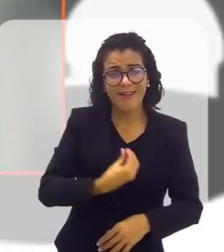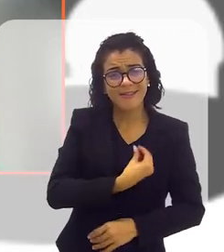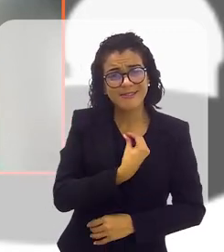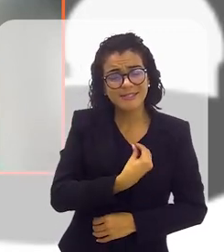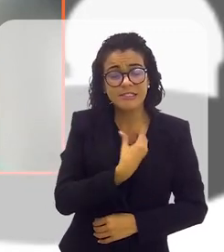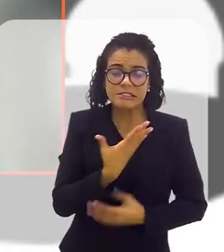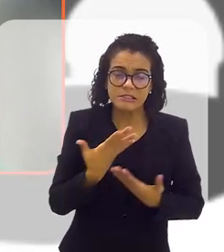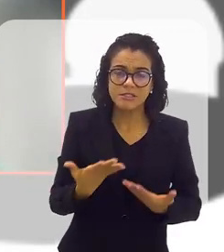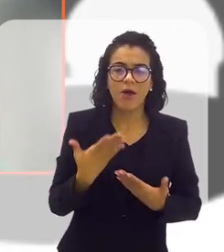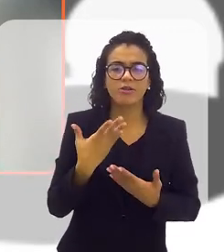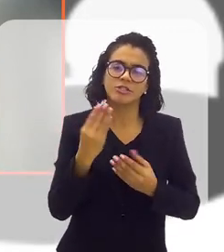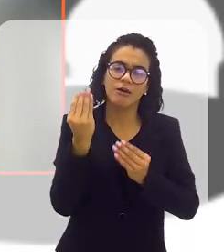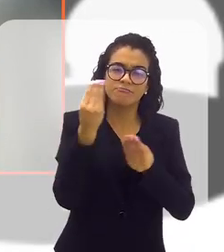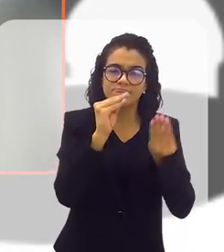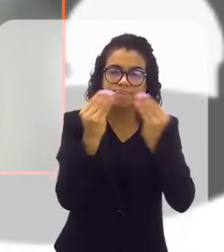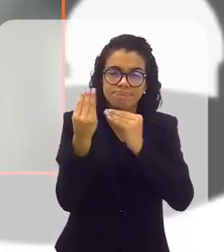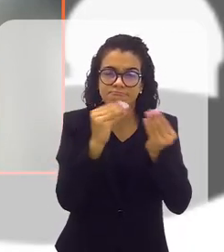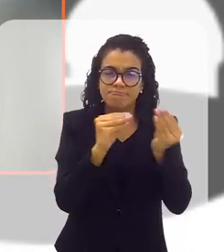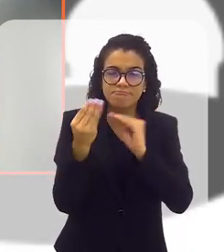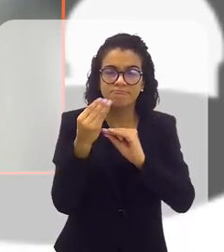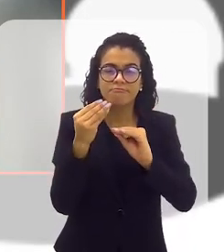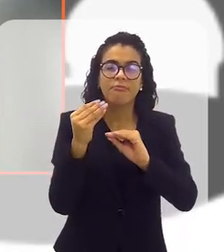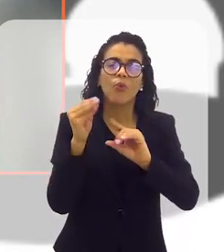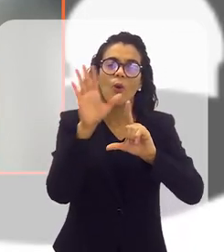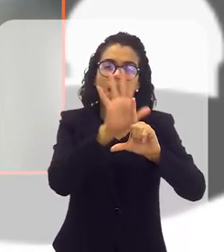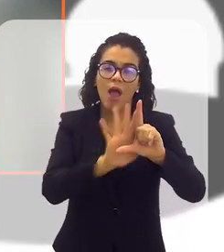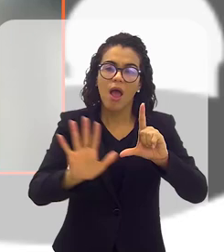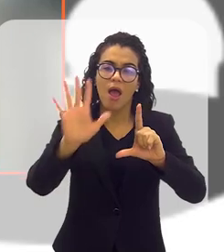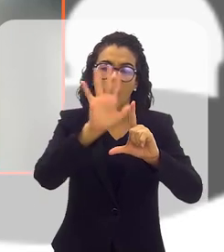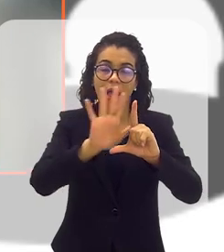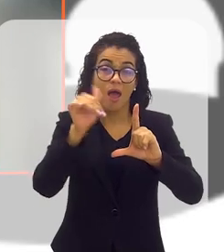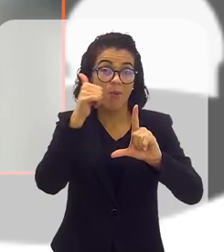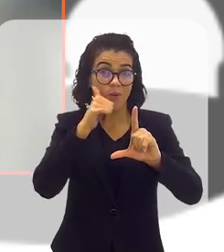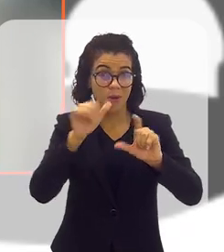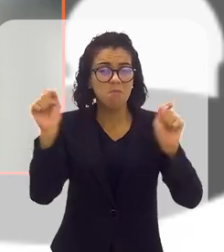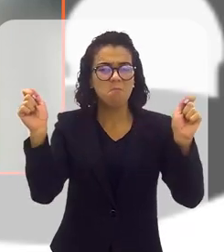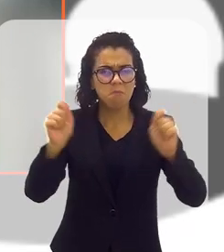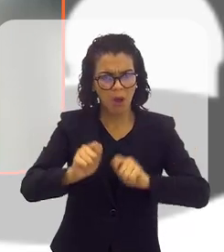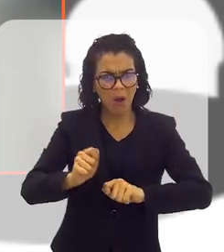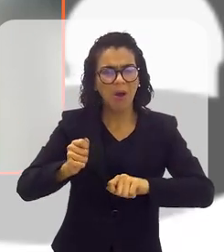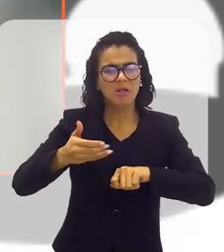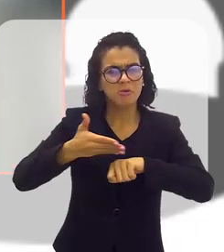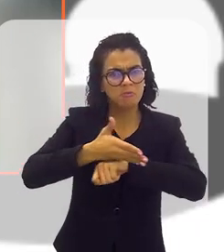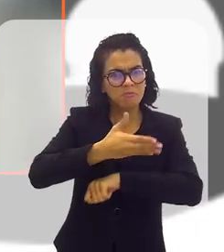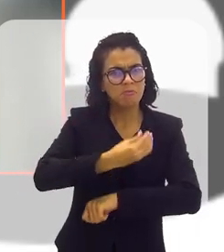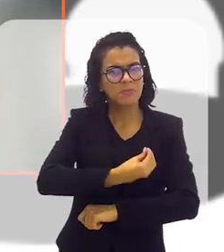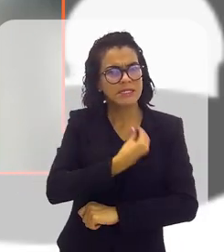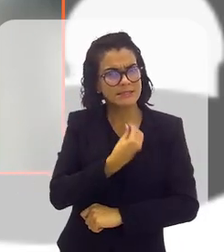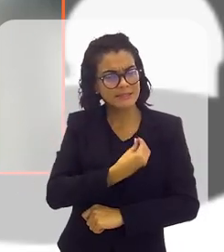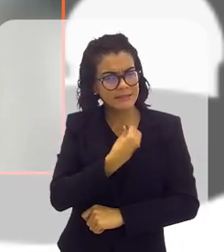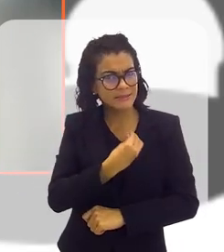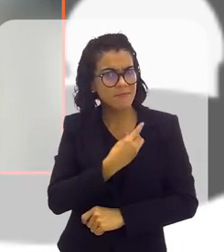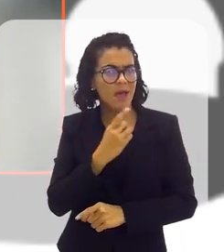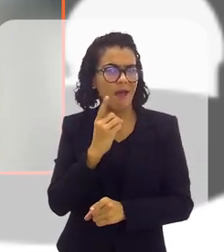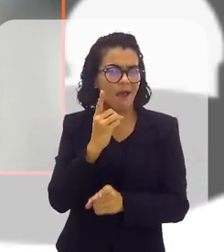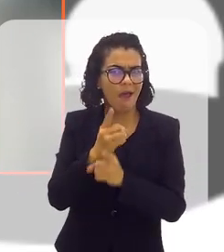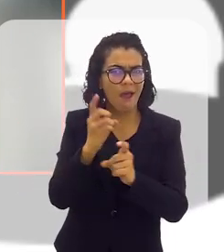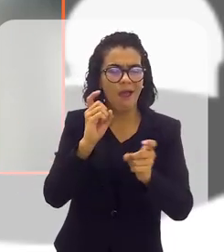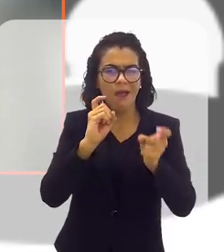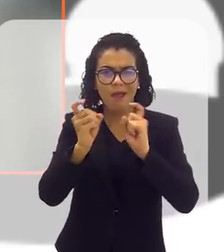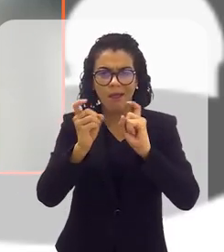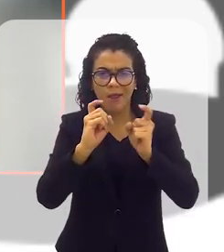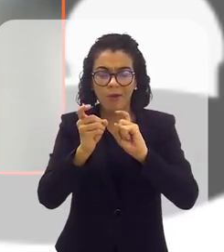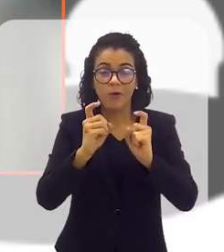está estruturando uma plataforma onde essa mulher vai poder fazer parte e vai poder, inclusive, participar dos